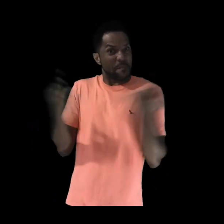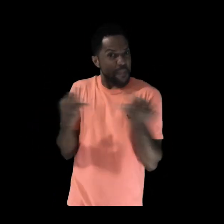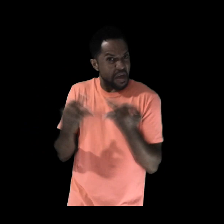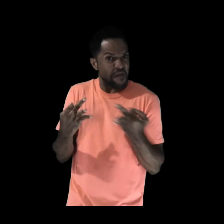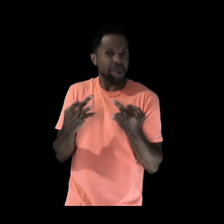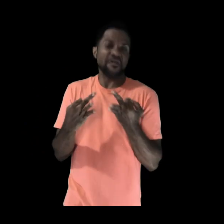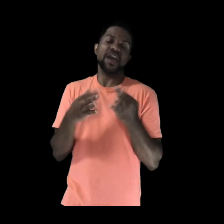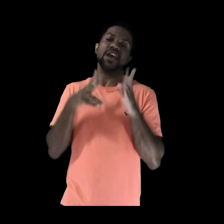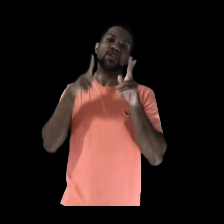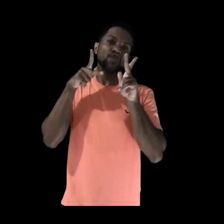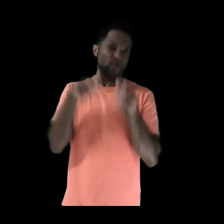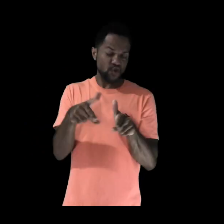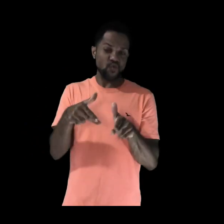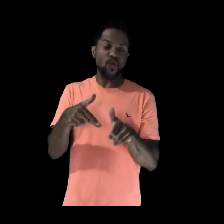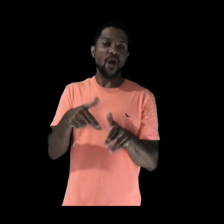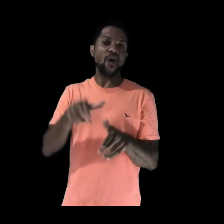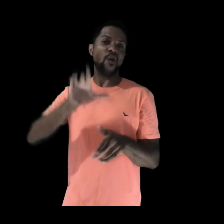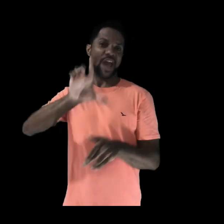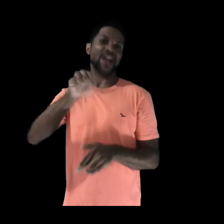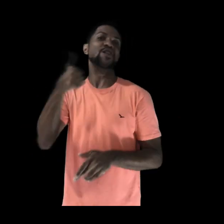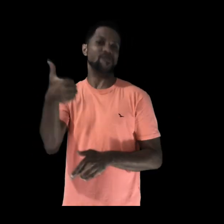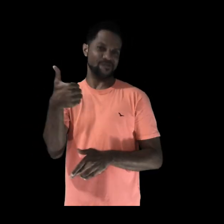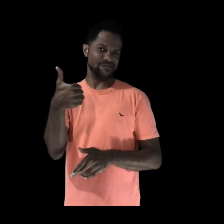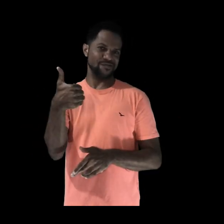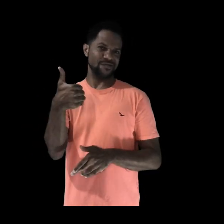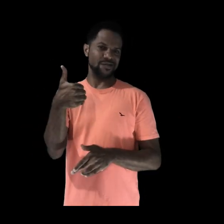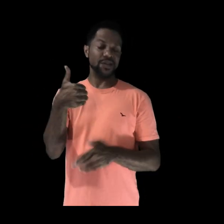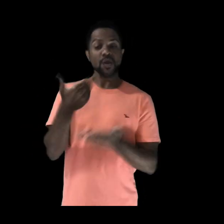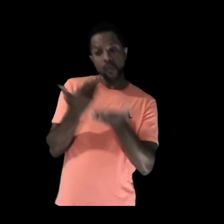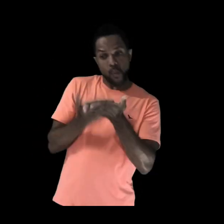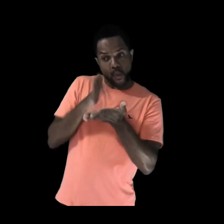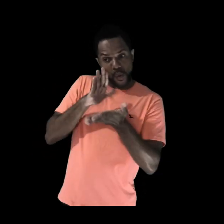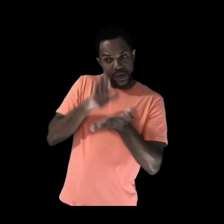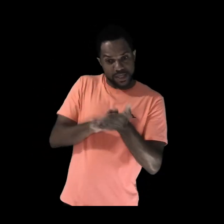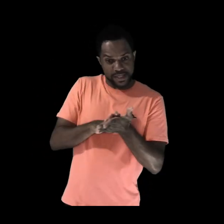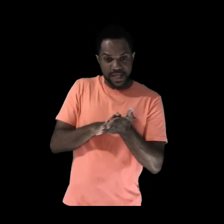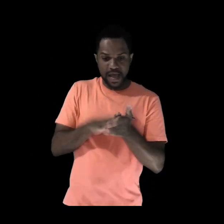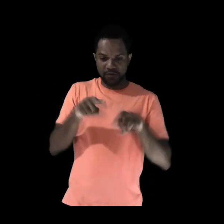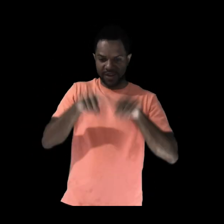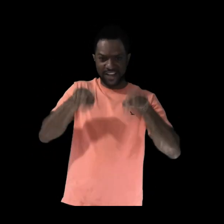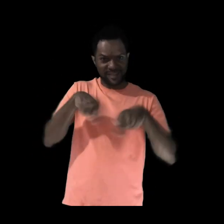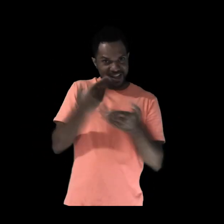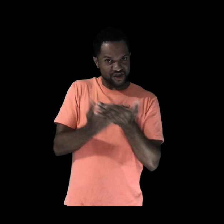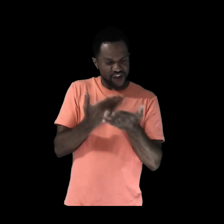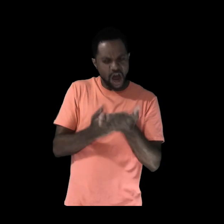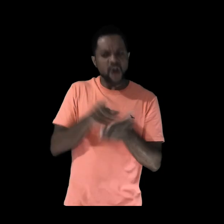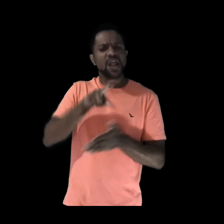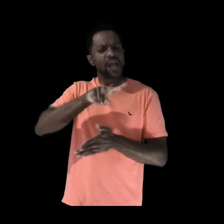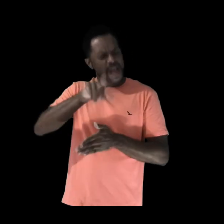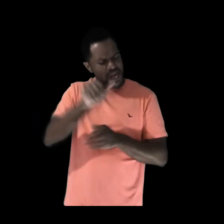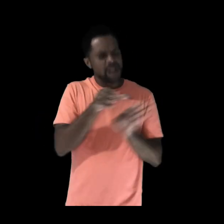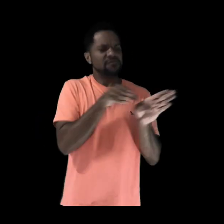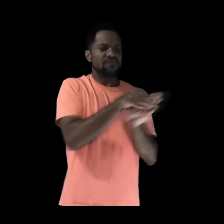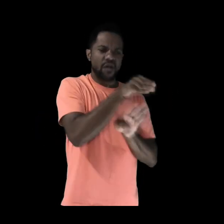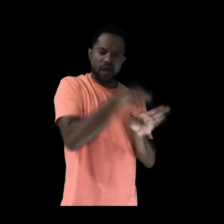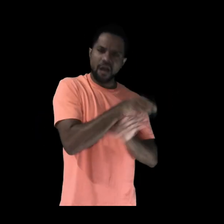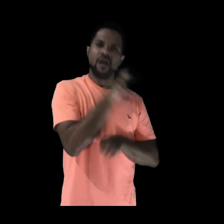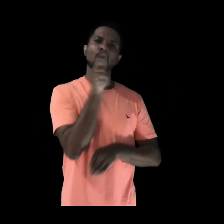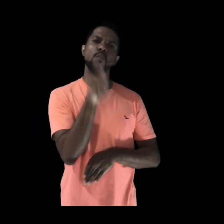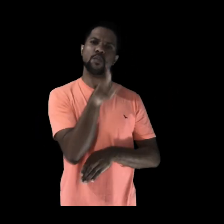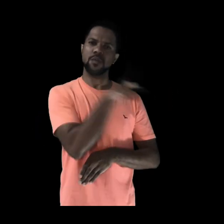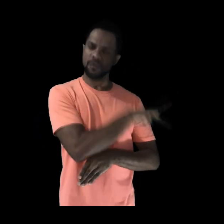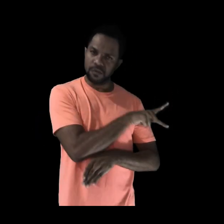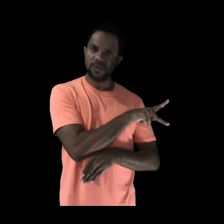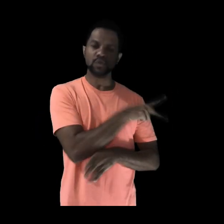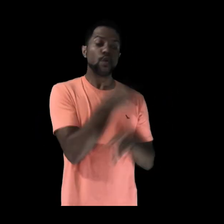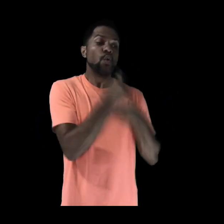vão escrever de maneira tão proficiente quanto a sua primeira língua. Então, o intérprete ele está na função de orientar. Ele